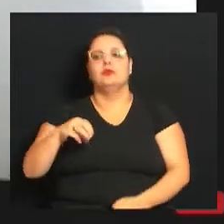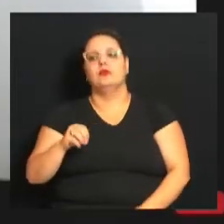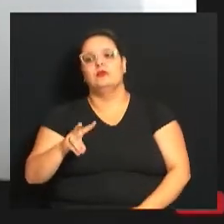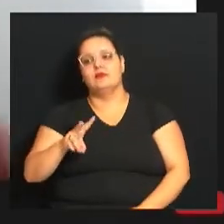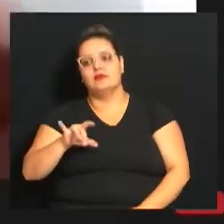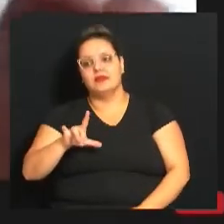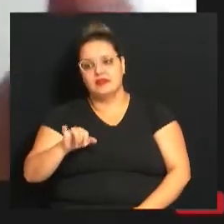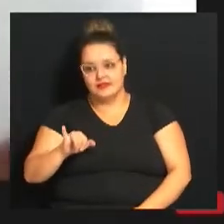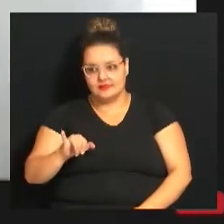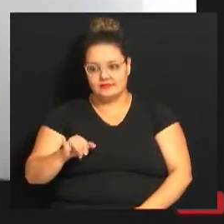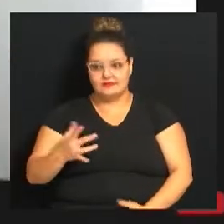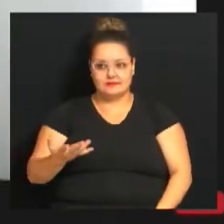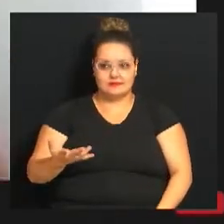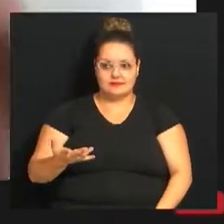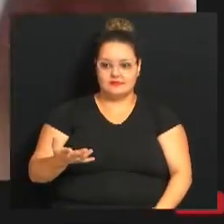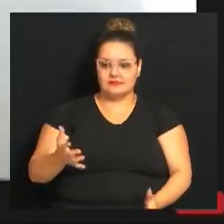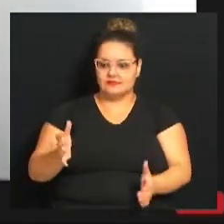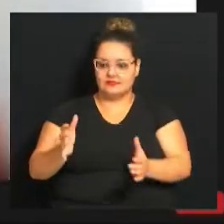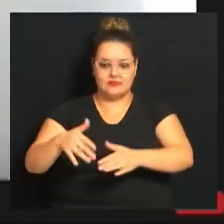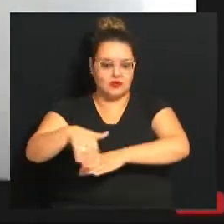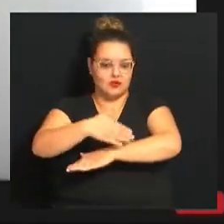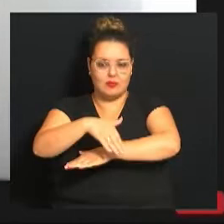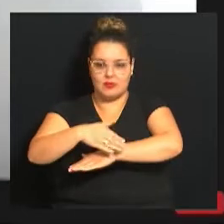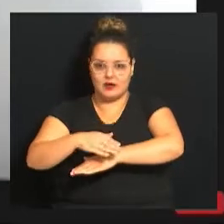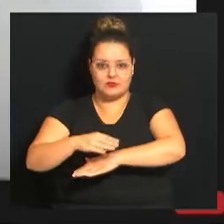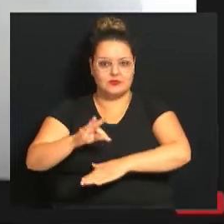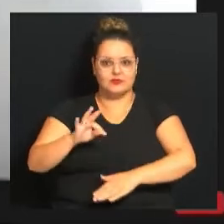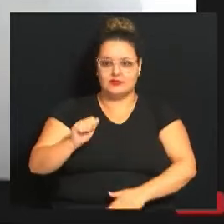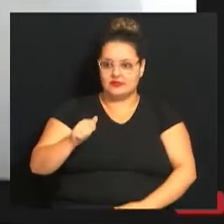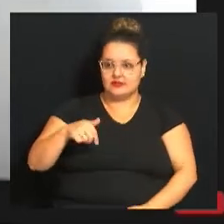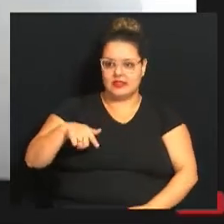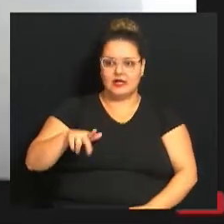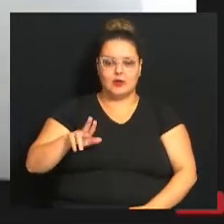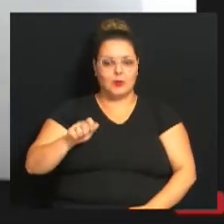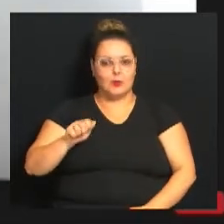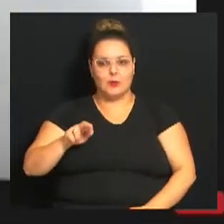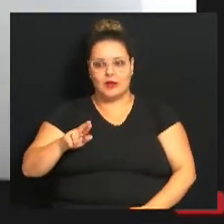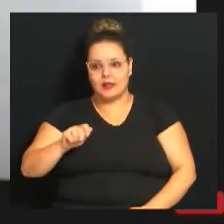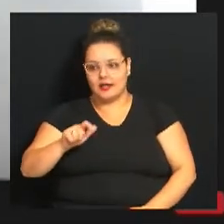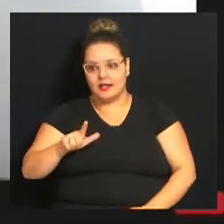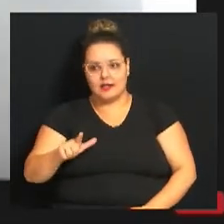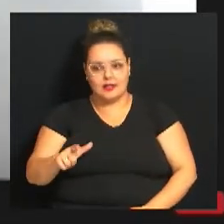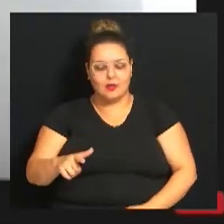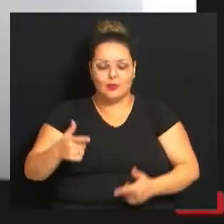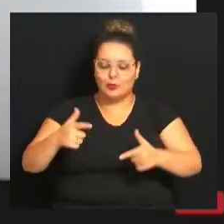e chamava Compera, num bairro no Taquaral, um lugar muito gostoso, tenho boas recordações.